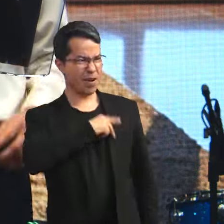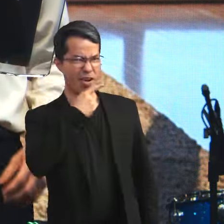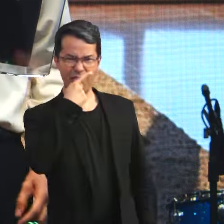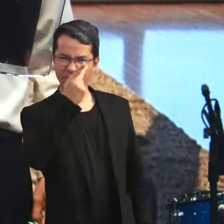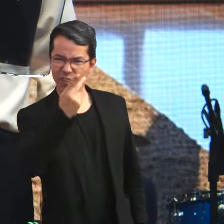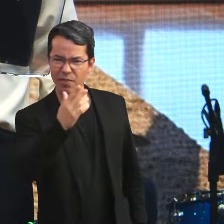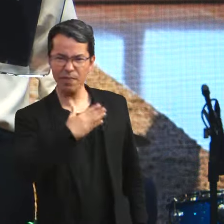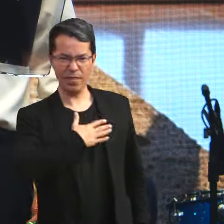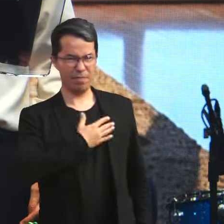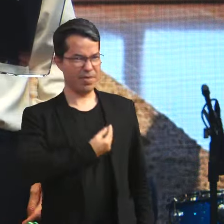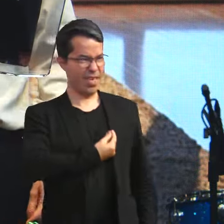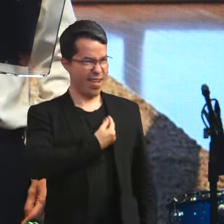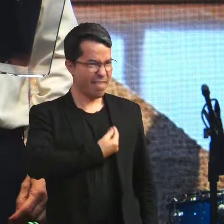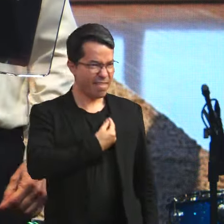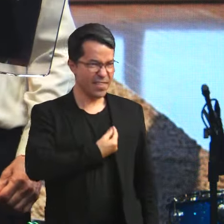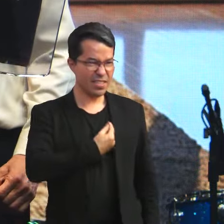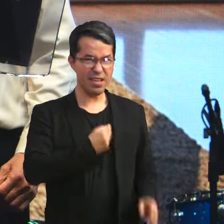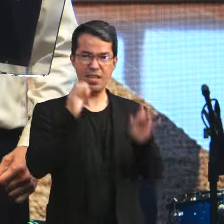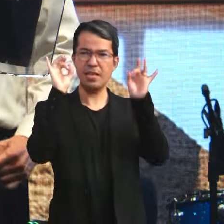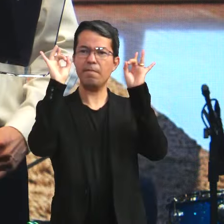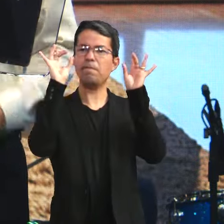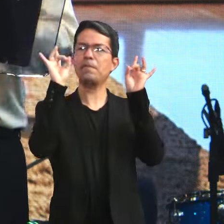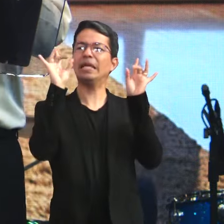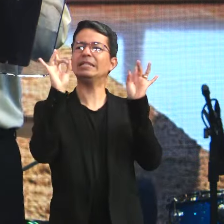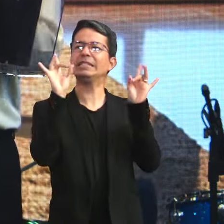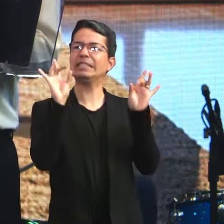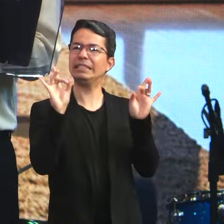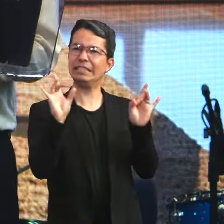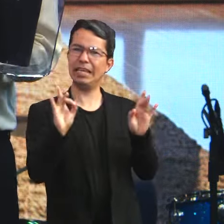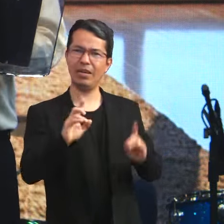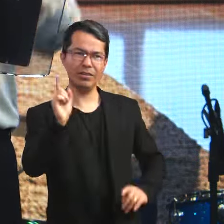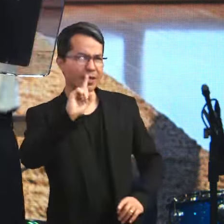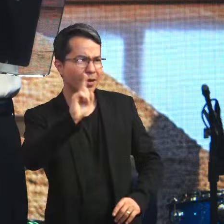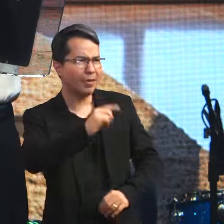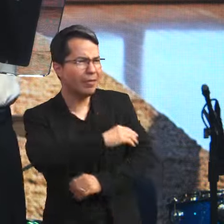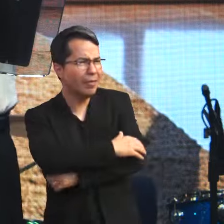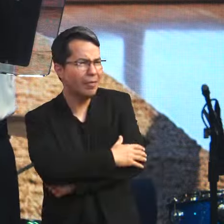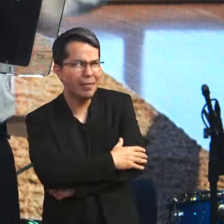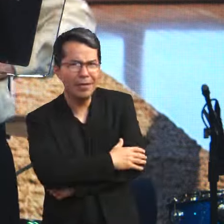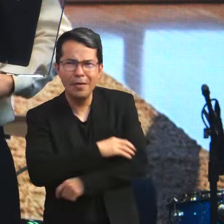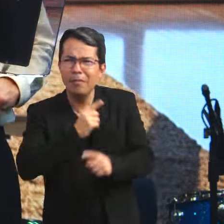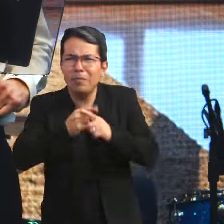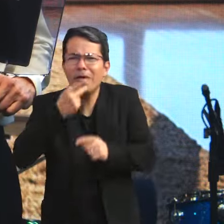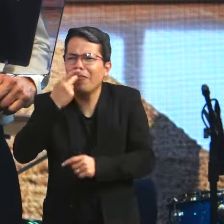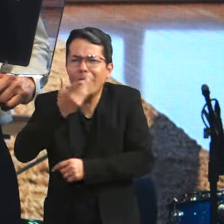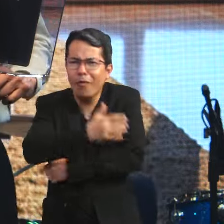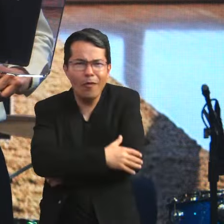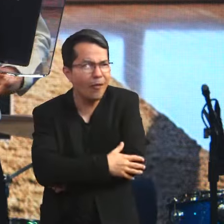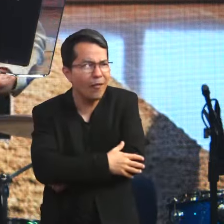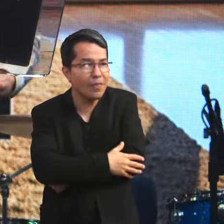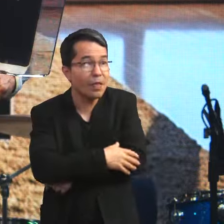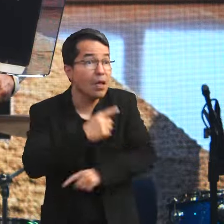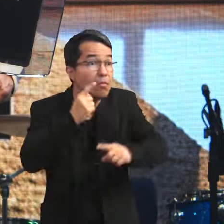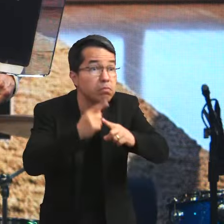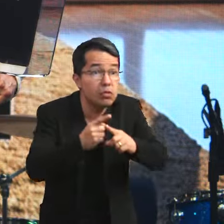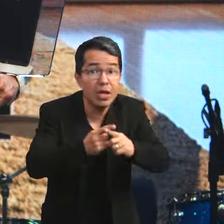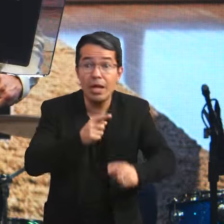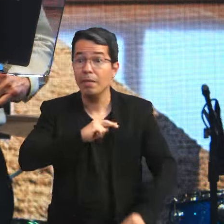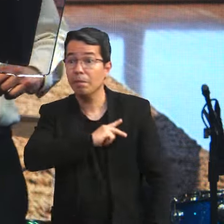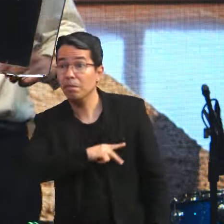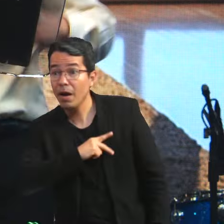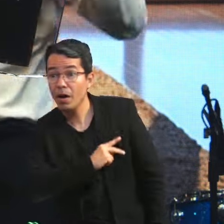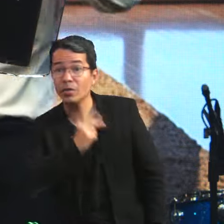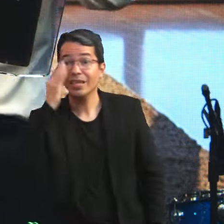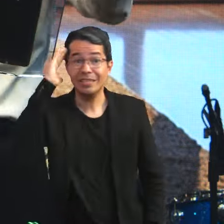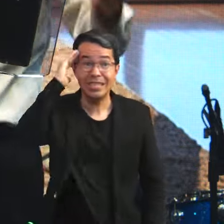Mas então por que que ele não considerava a vida dele como preciosa porque para ele hav alg mais pre porque para ele havia algo ainda mais